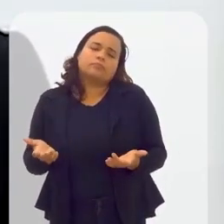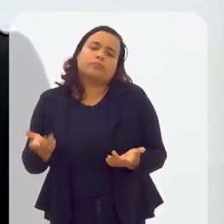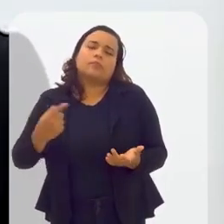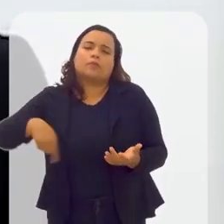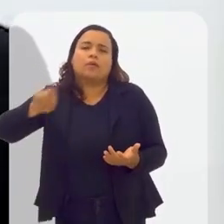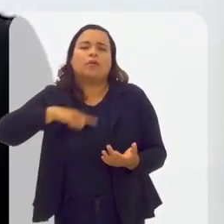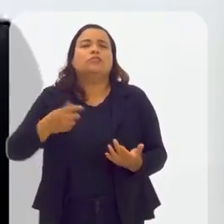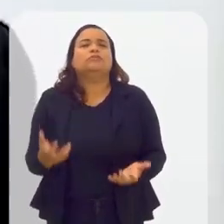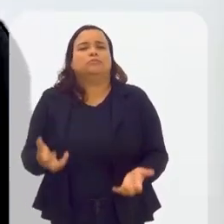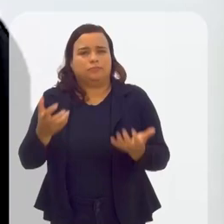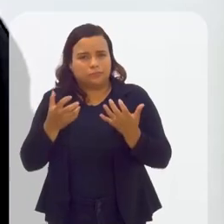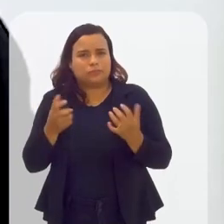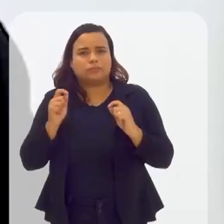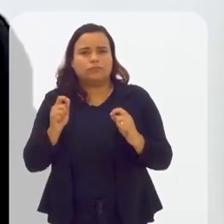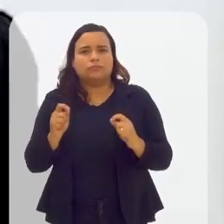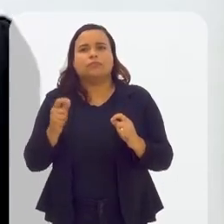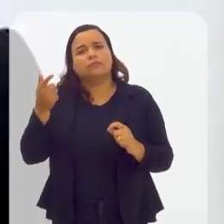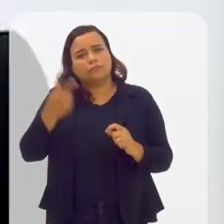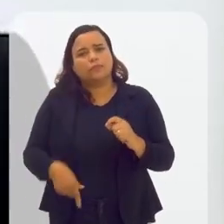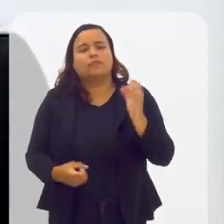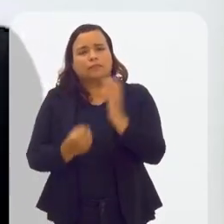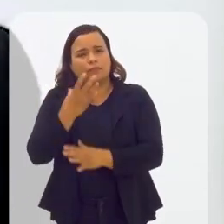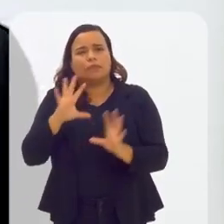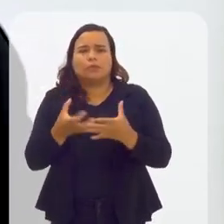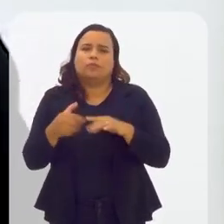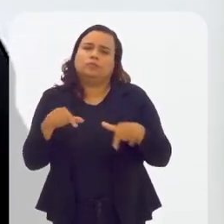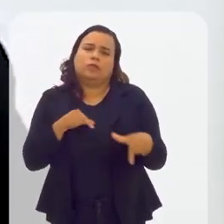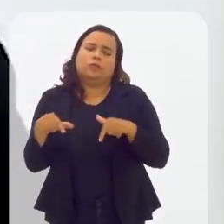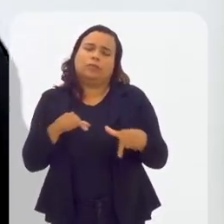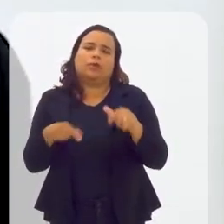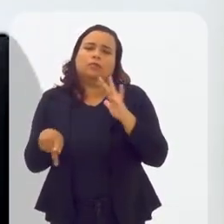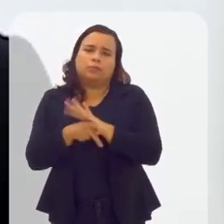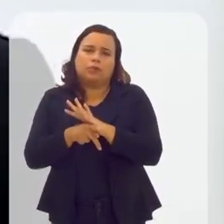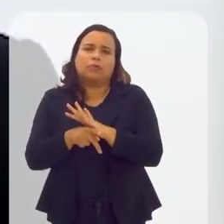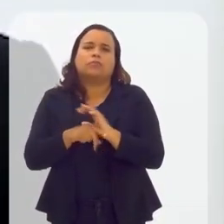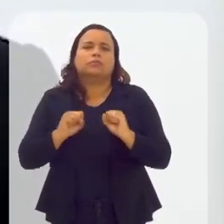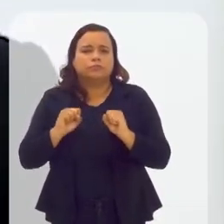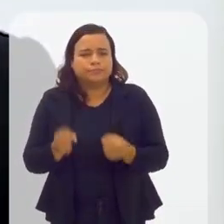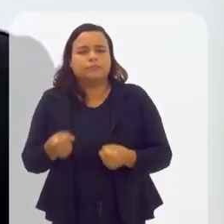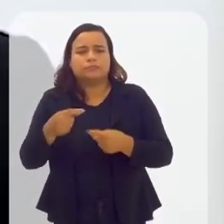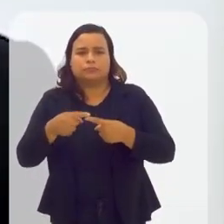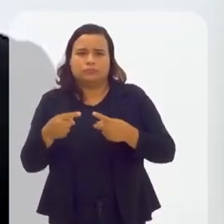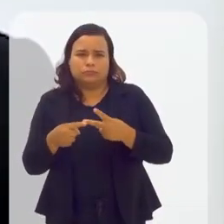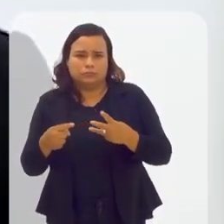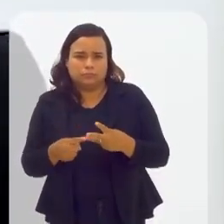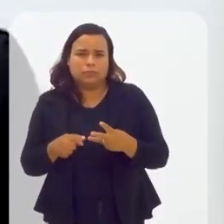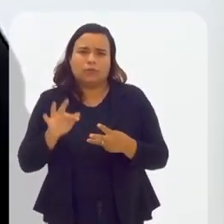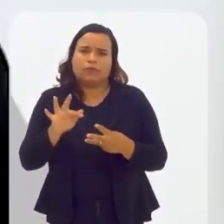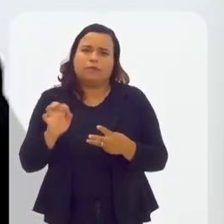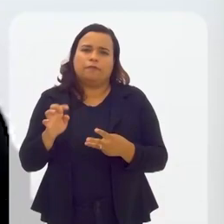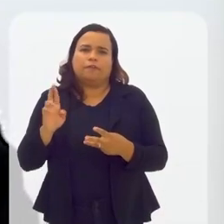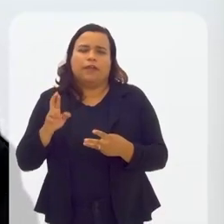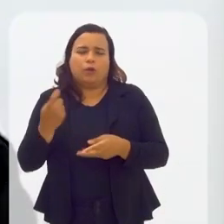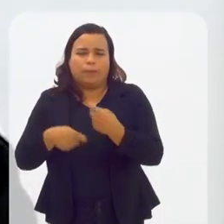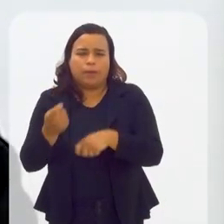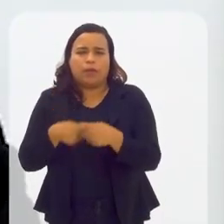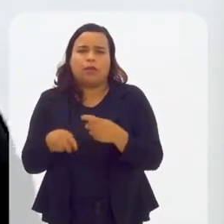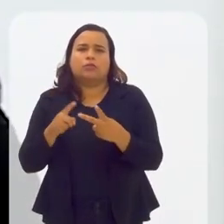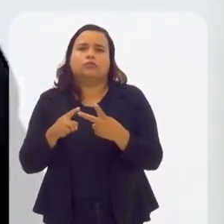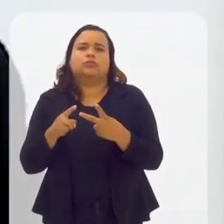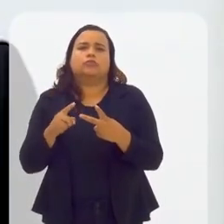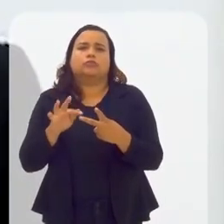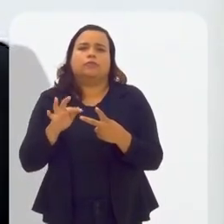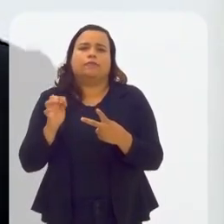claro, o que nós queremos nesse momento é a recriação do grupo de trabalho com as três entidades, Fecomércio, FEJAN,